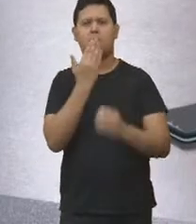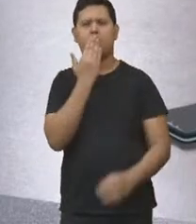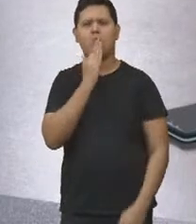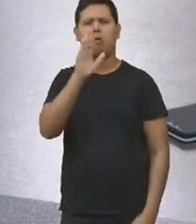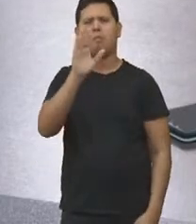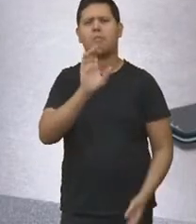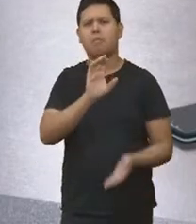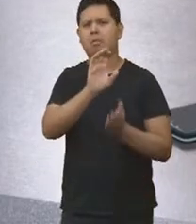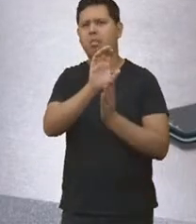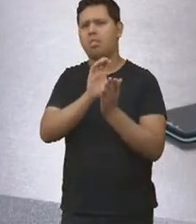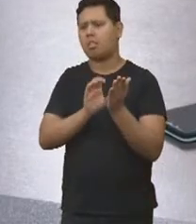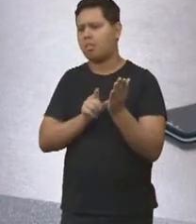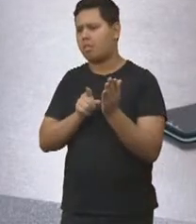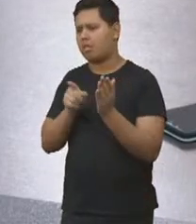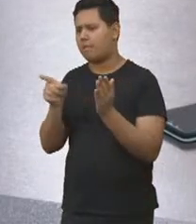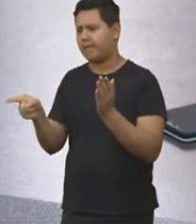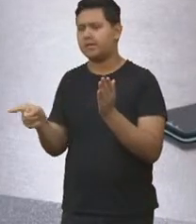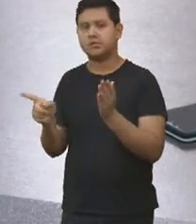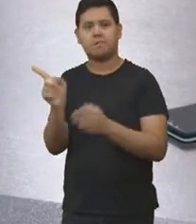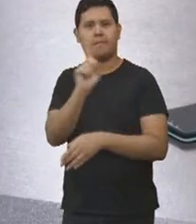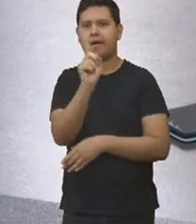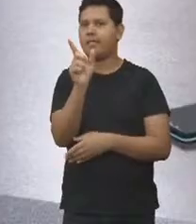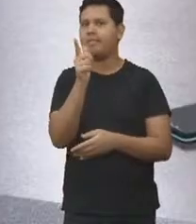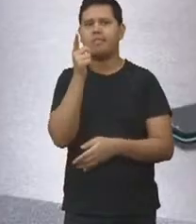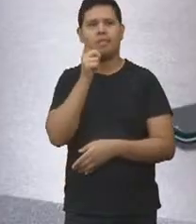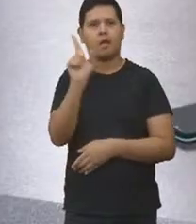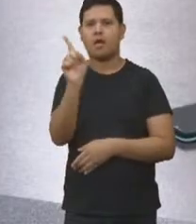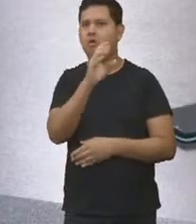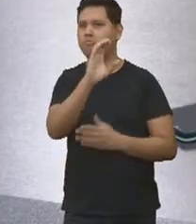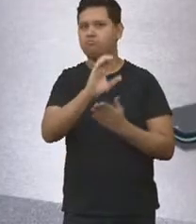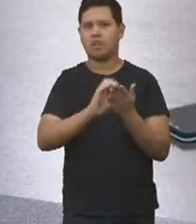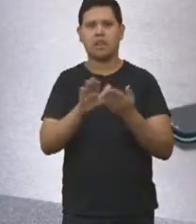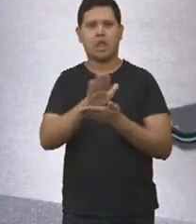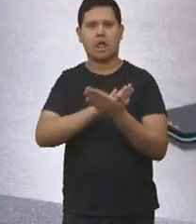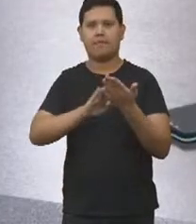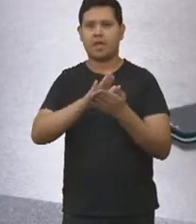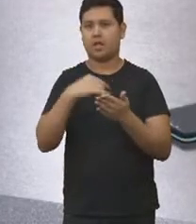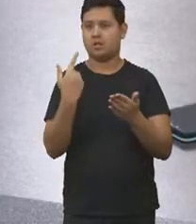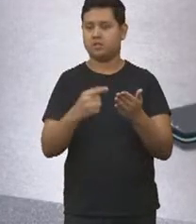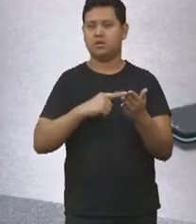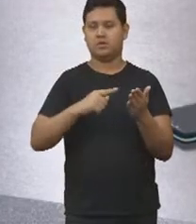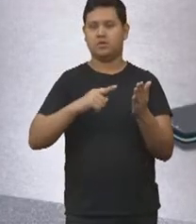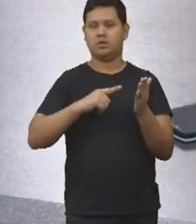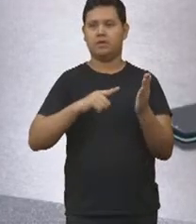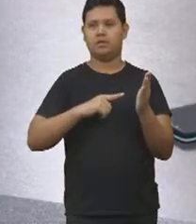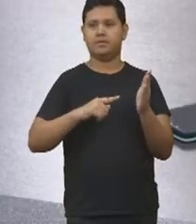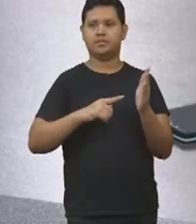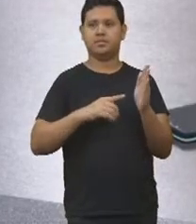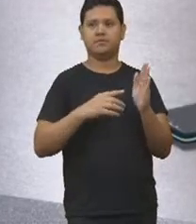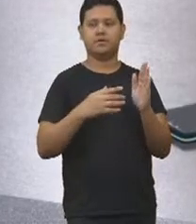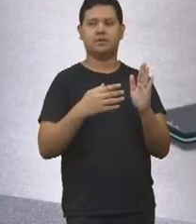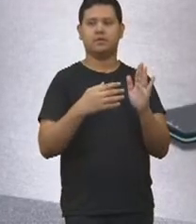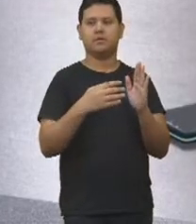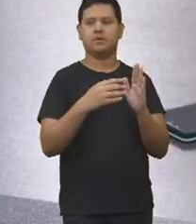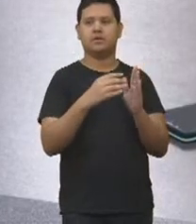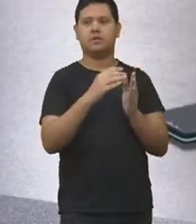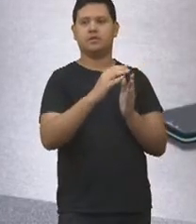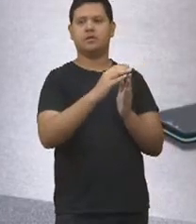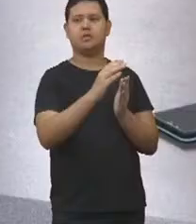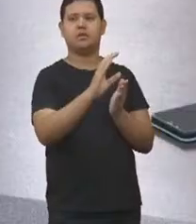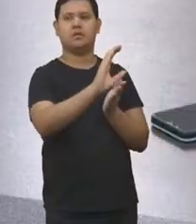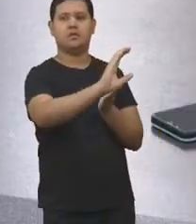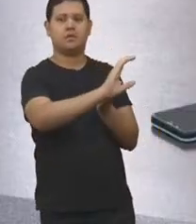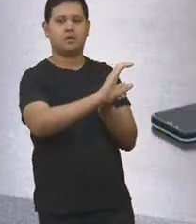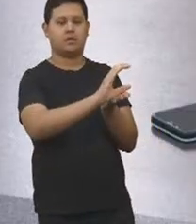para o doutor Telmo de Almeida Cruz. E nós temos as emendas impositivas. Conforme nós